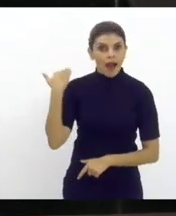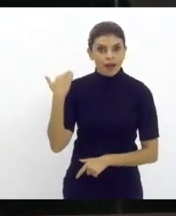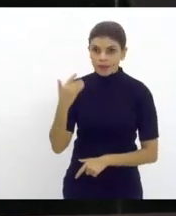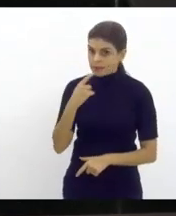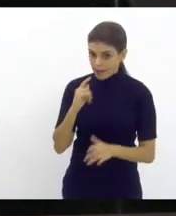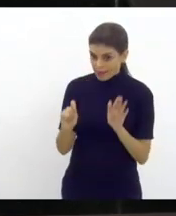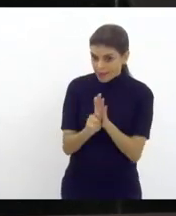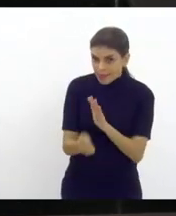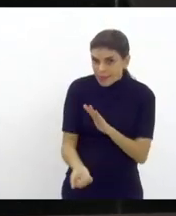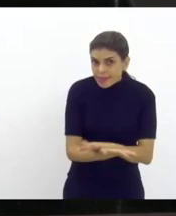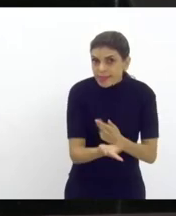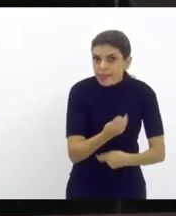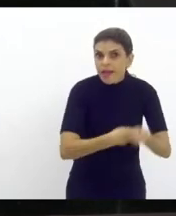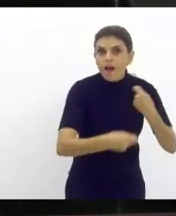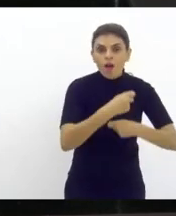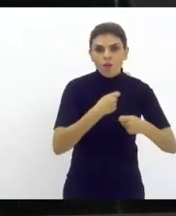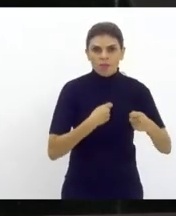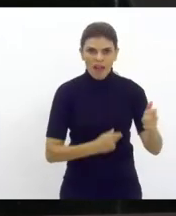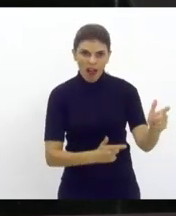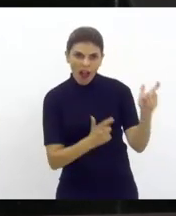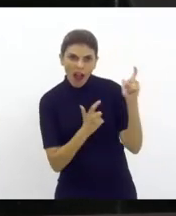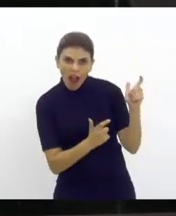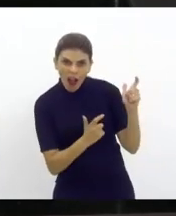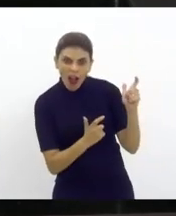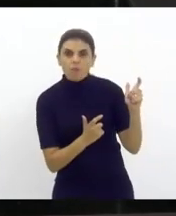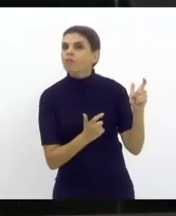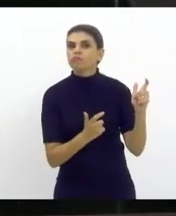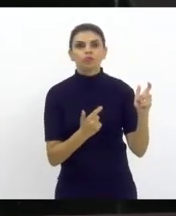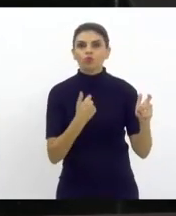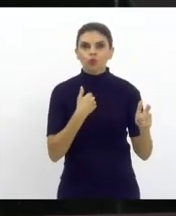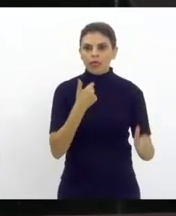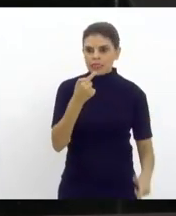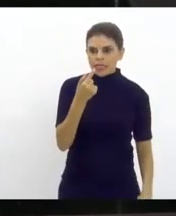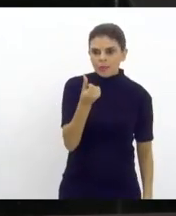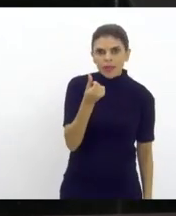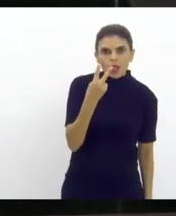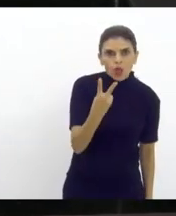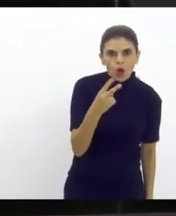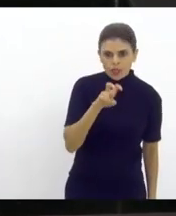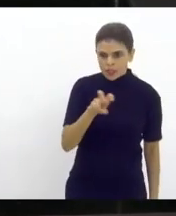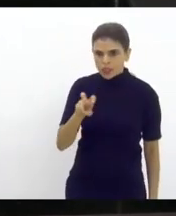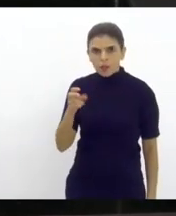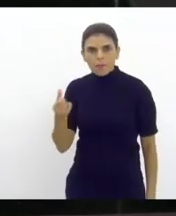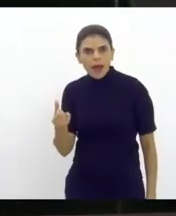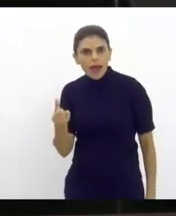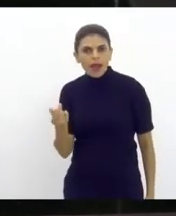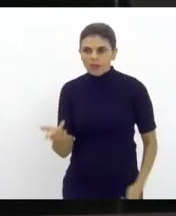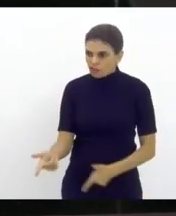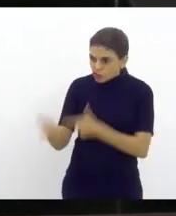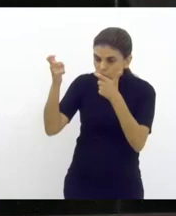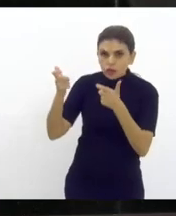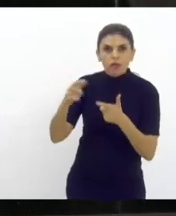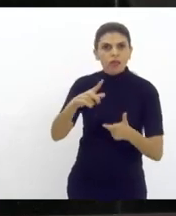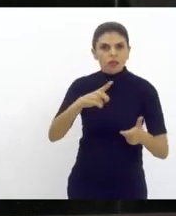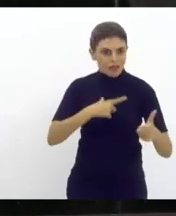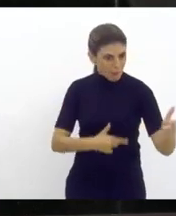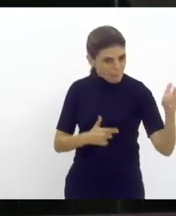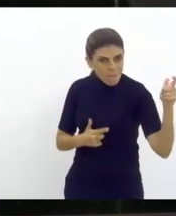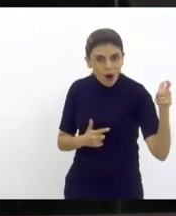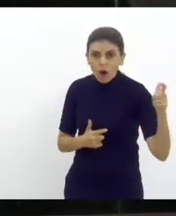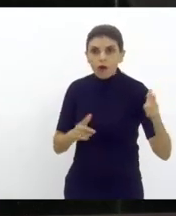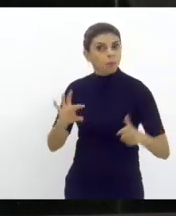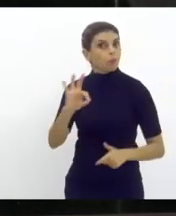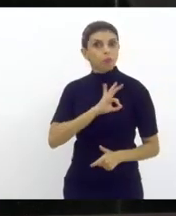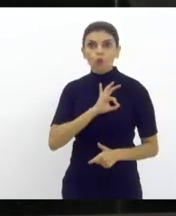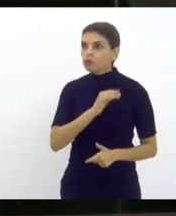tiver o tráfico se não tiver as armas pesadas não vai ter tiro de 762 de 556 eles estão com ponto 50 nem